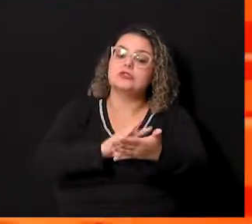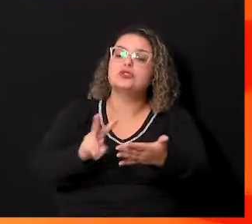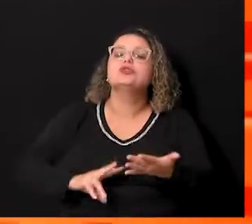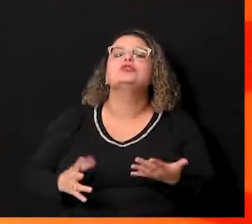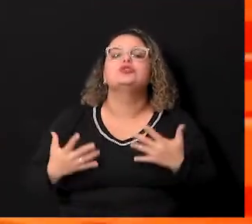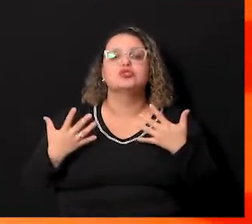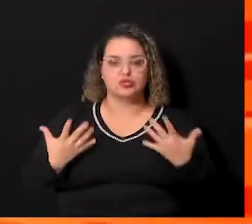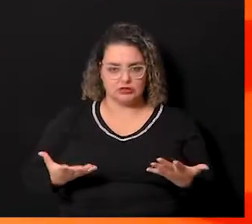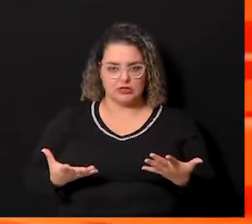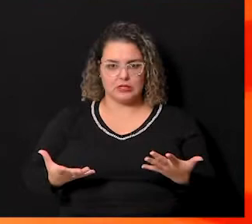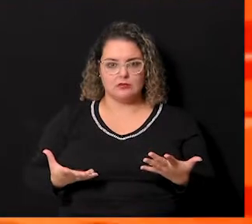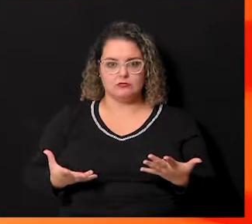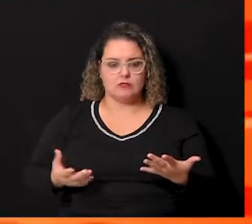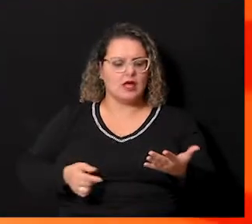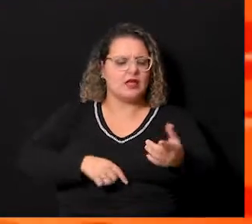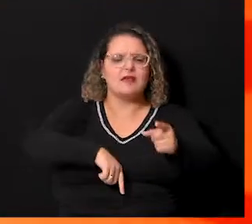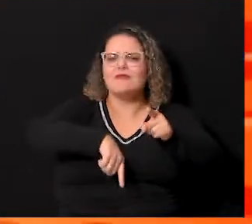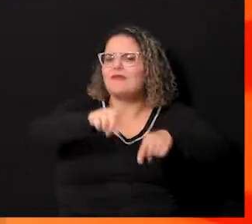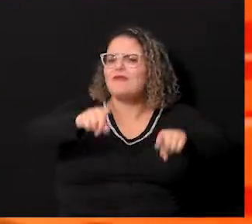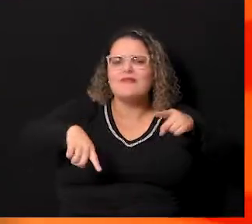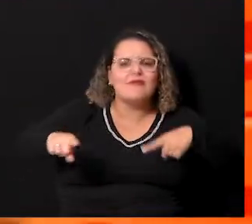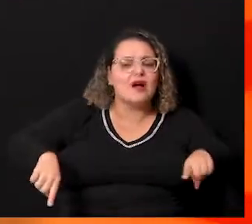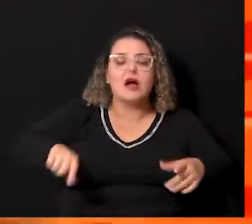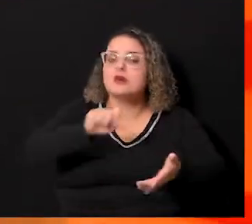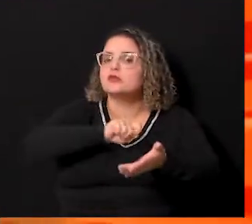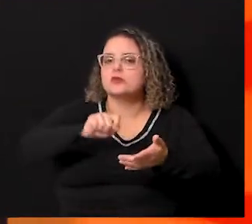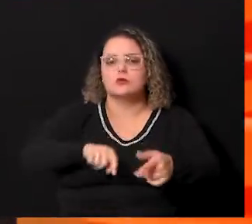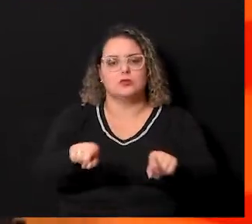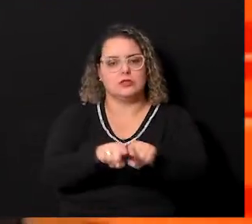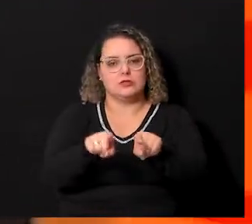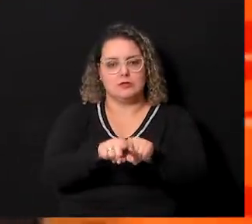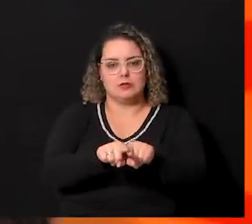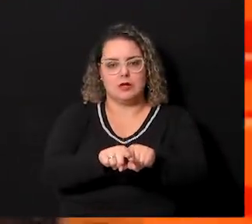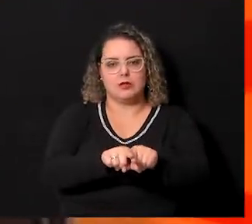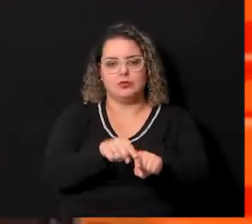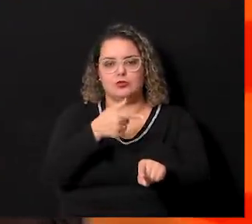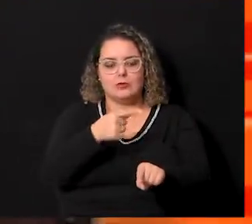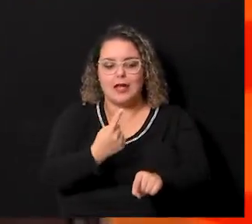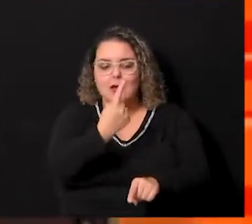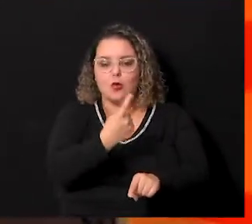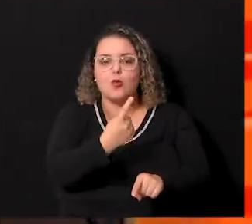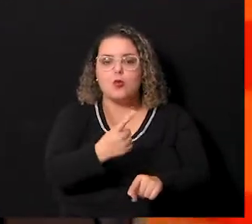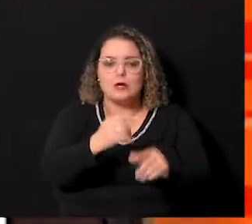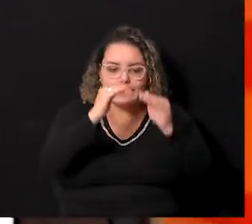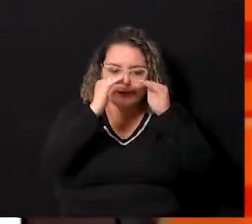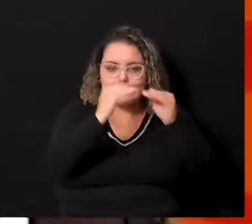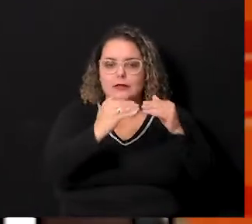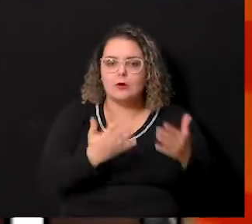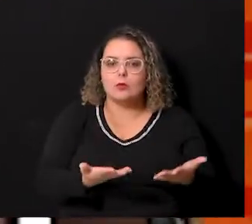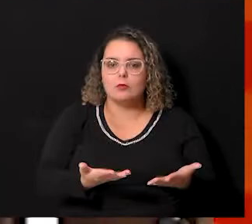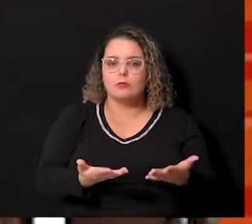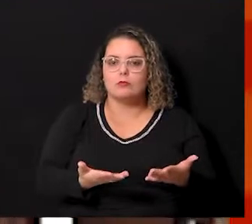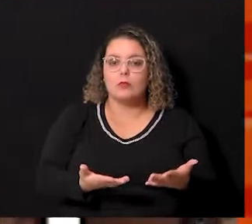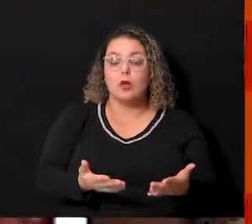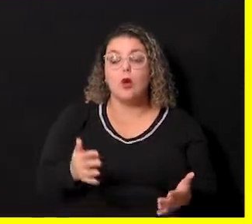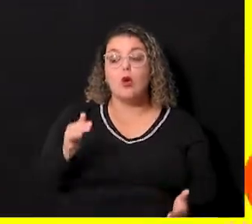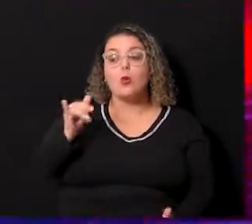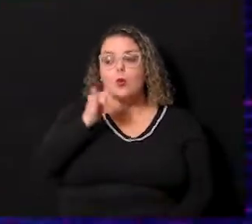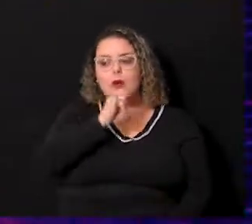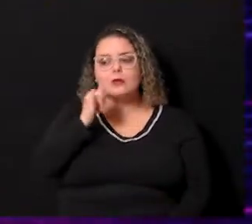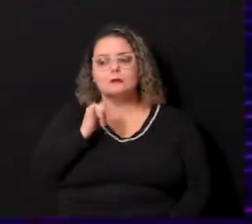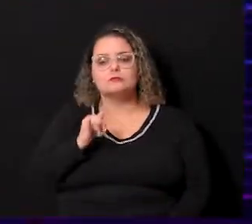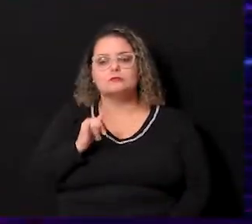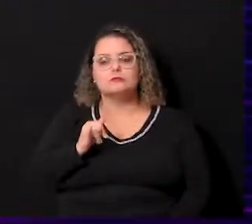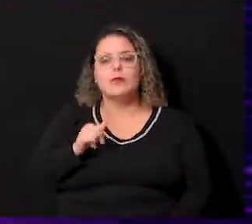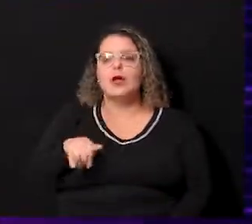ler, então ele acaba lendo vários autores também, né? O italiano já é um pouquinho mais